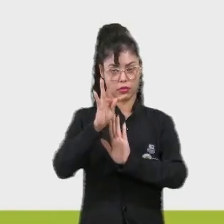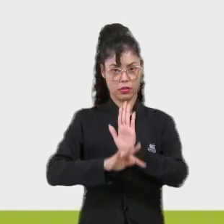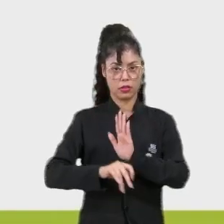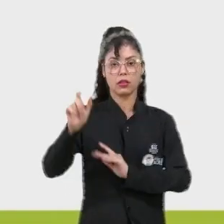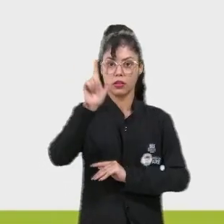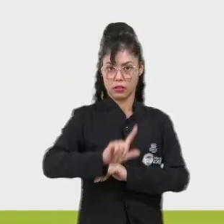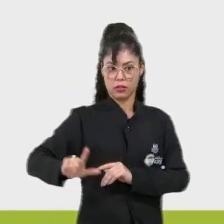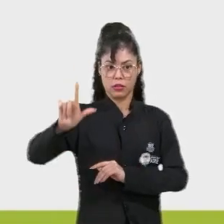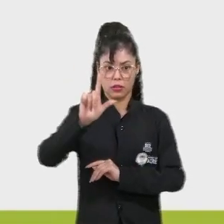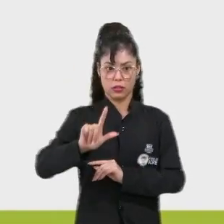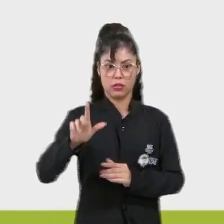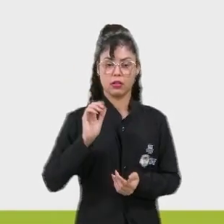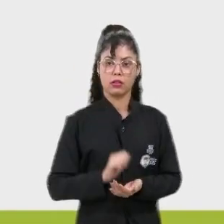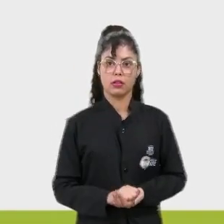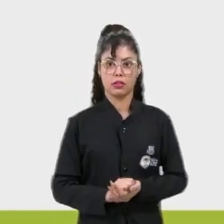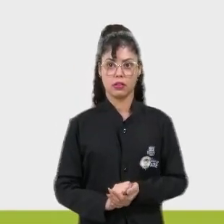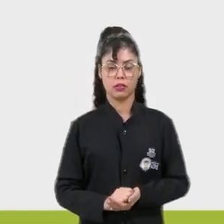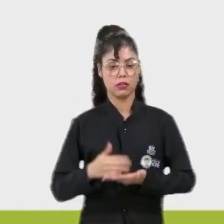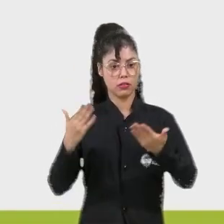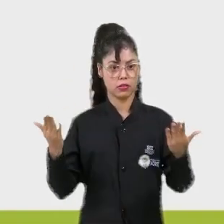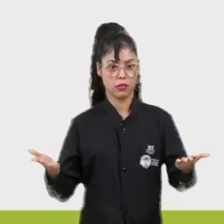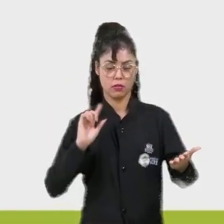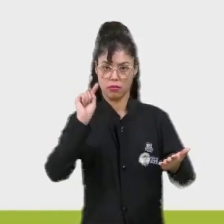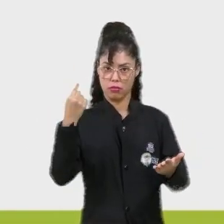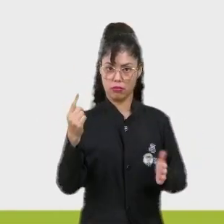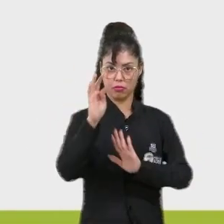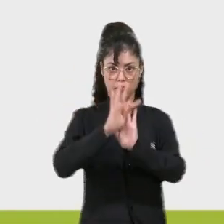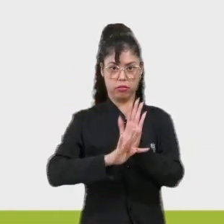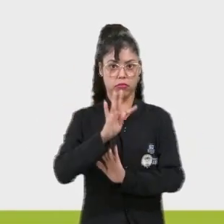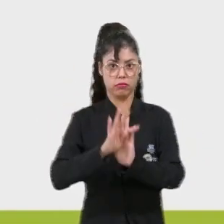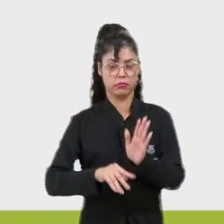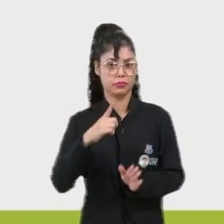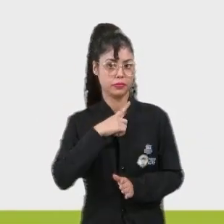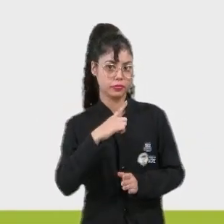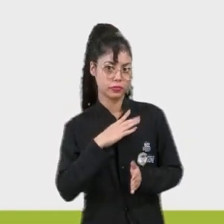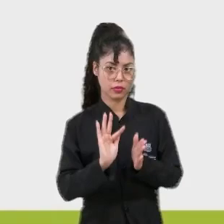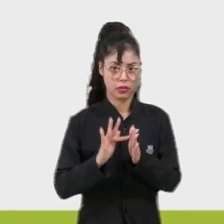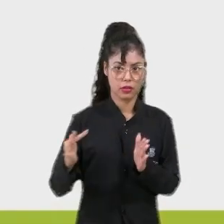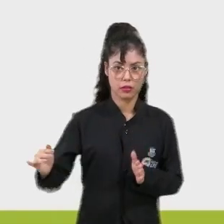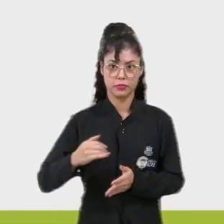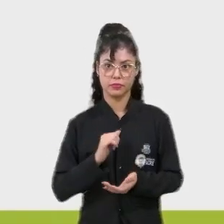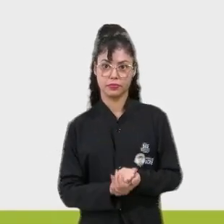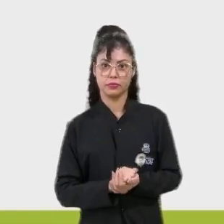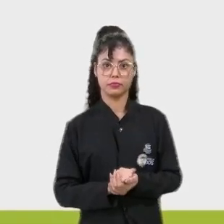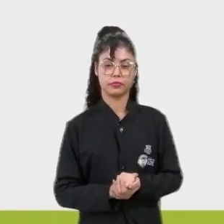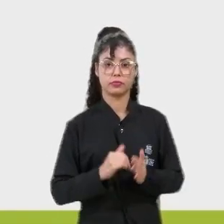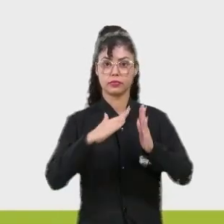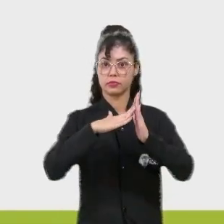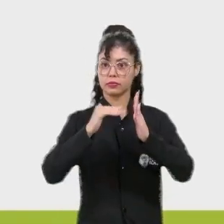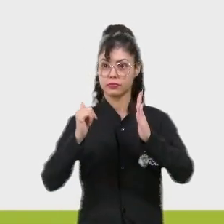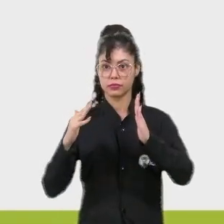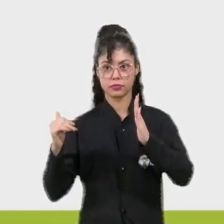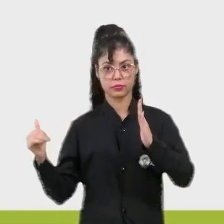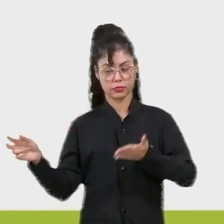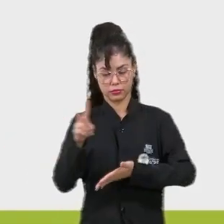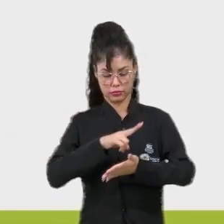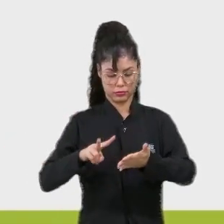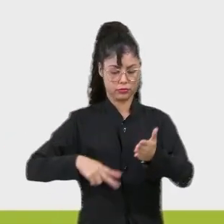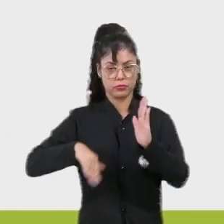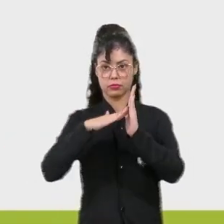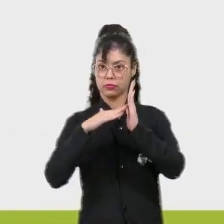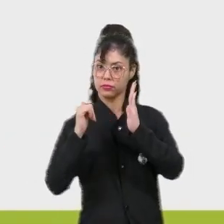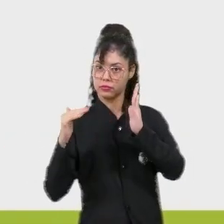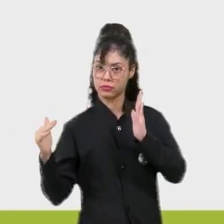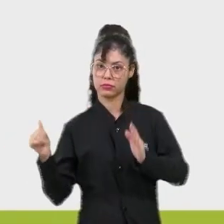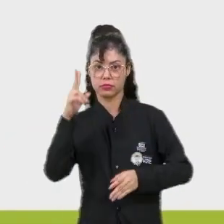literário. O texto literário, pessoal, é aquele texto que ele tem uma função estética. Quando você lê a palavra